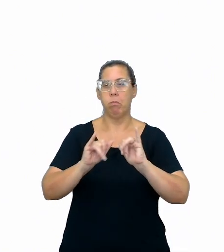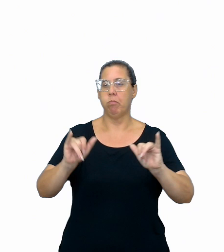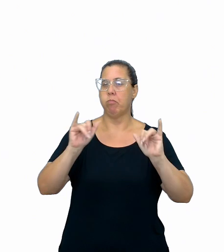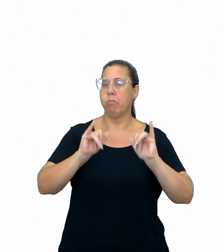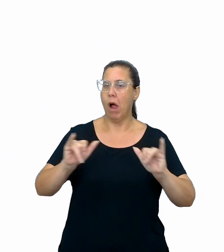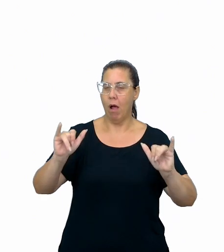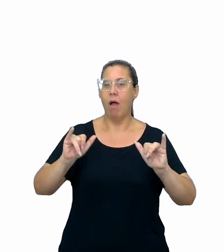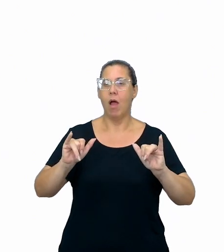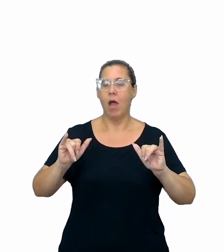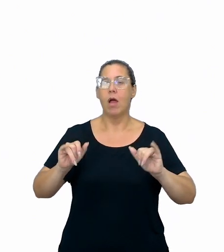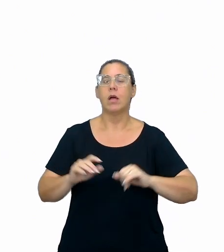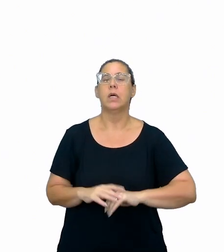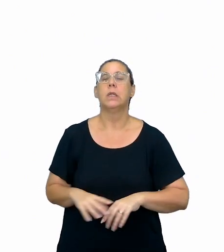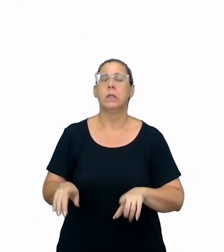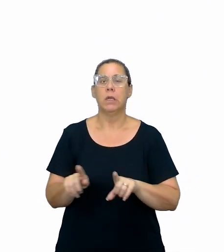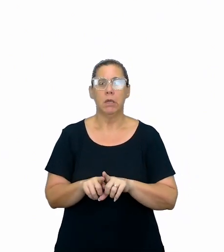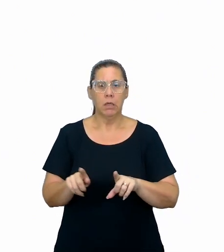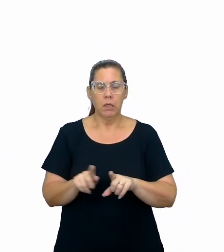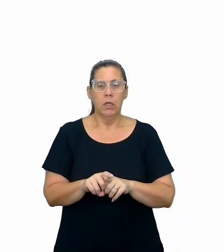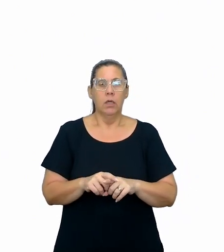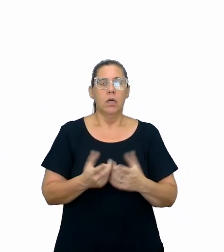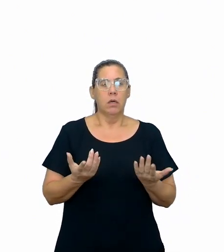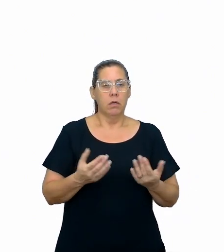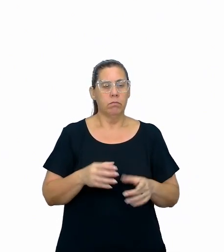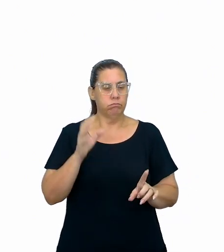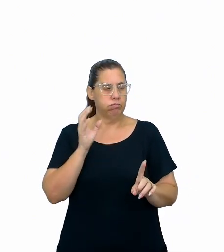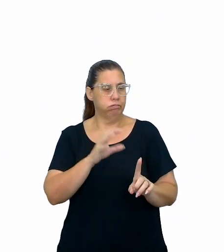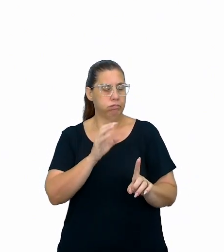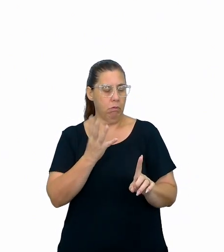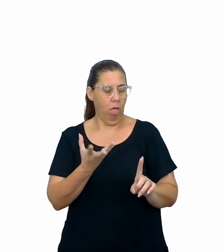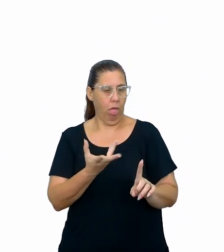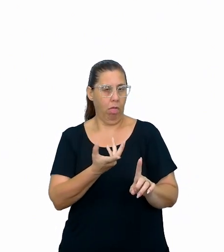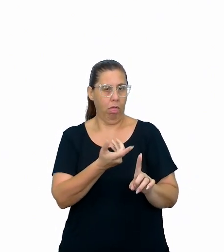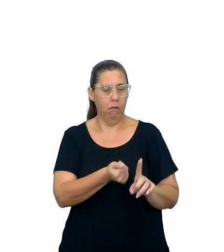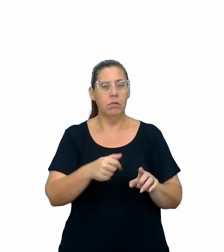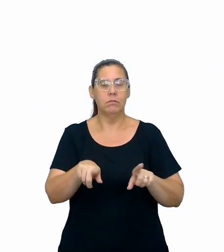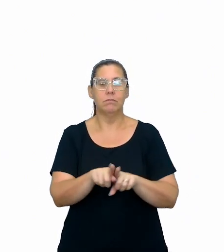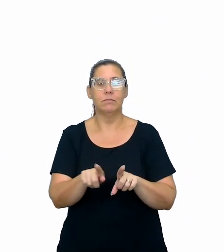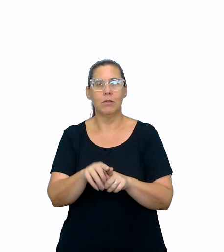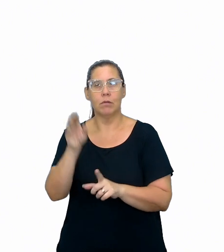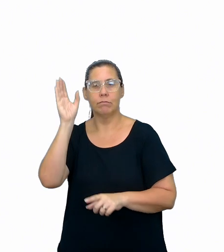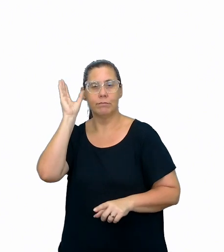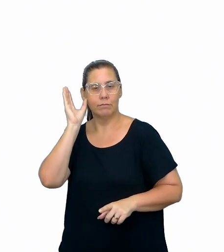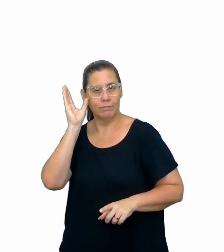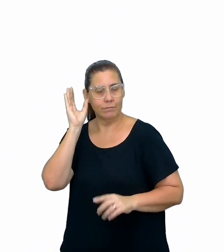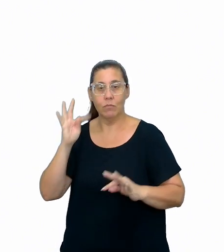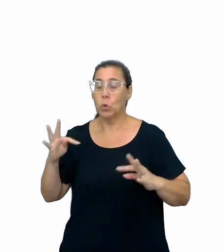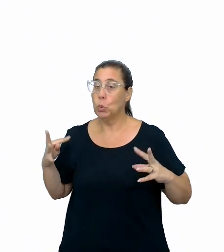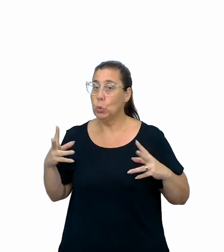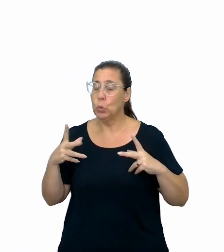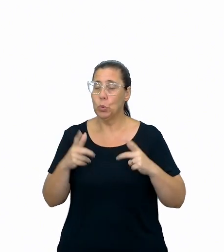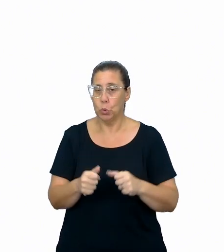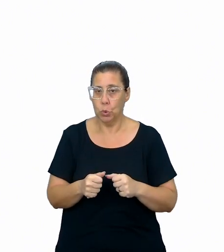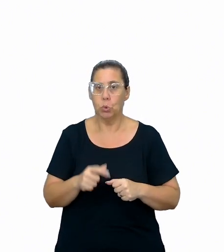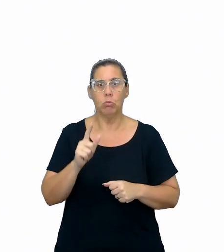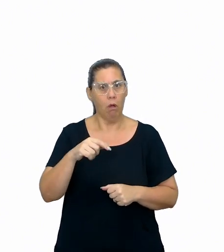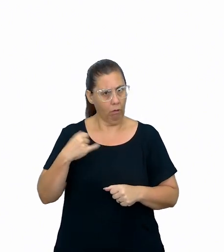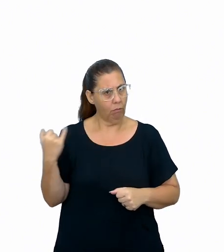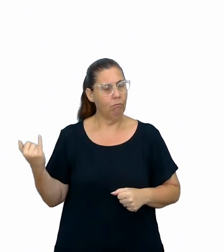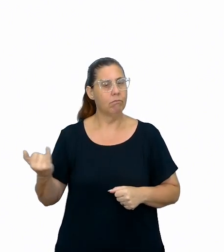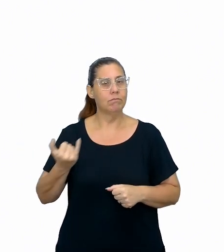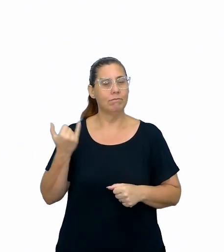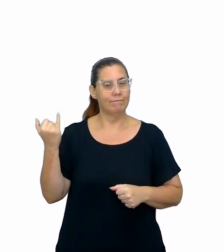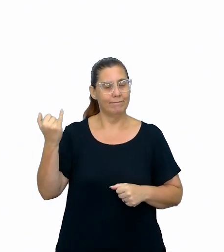campanhas publicitárias com elementos de convencimento, argumentação de conscientização, tudo isso é